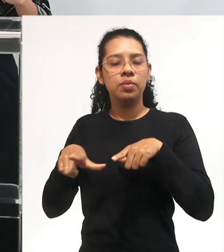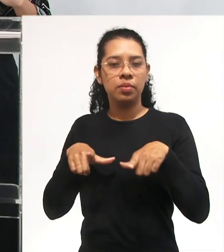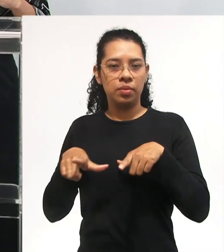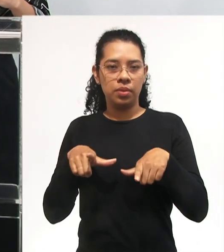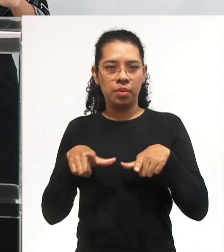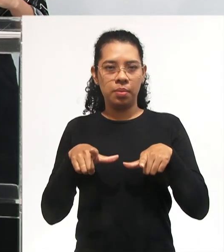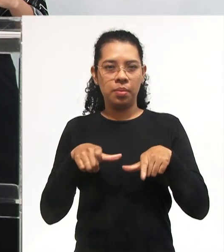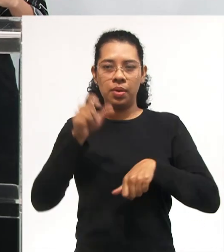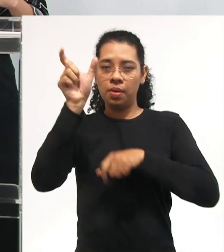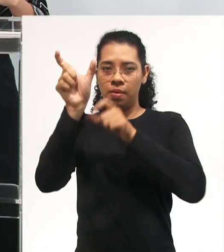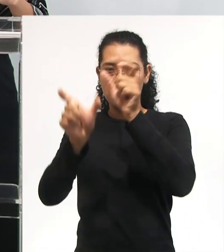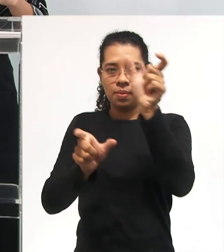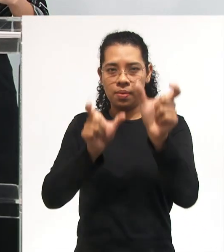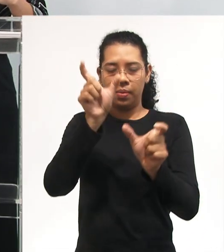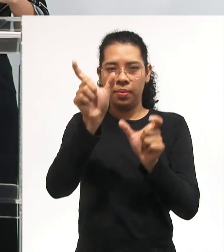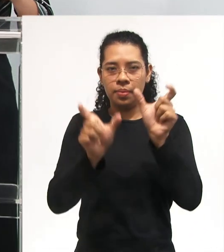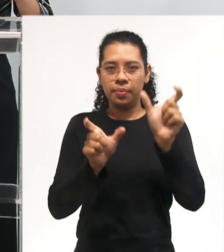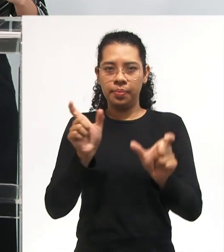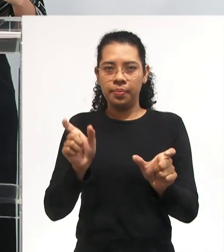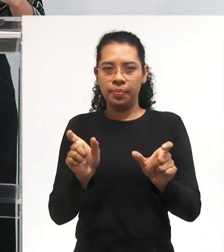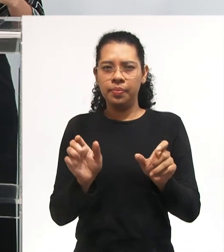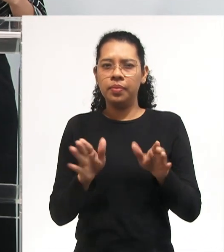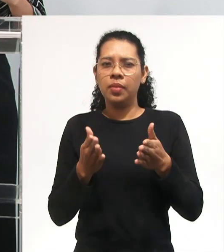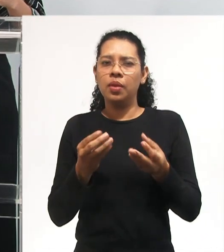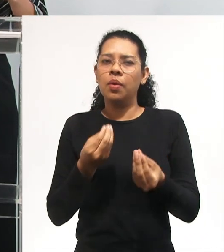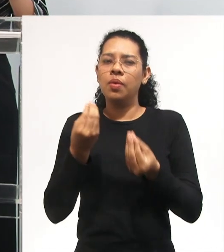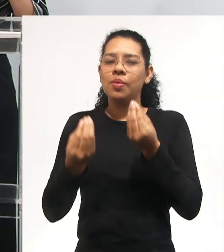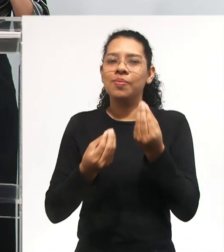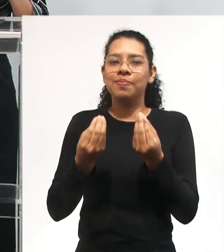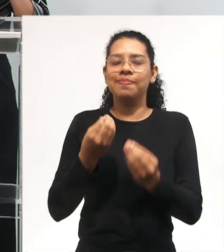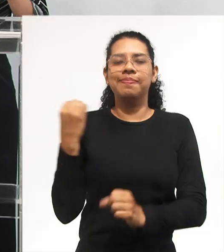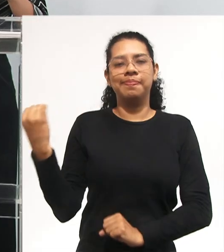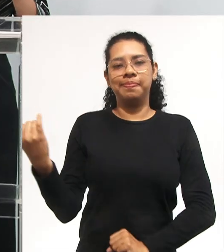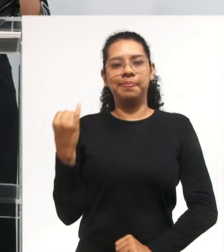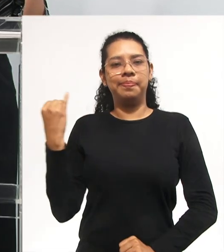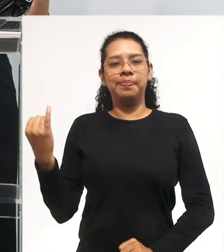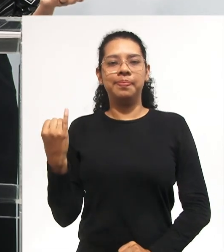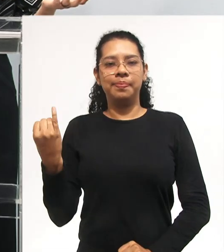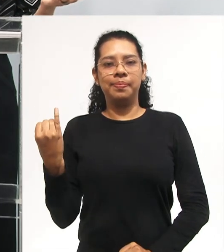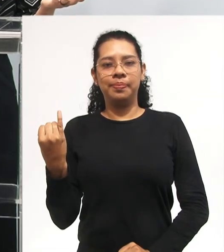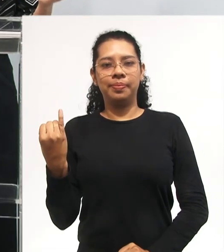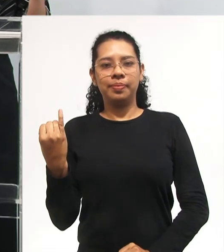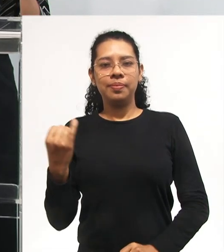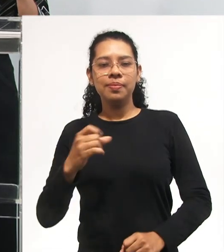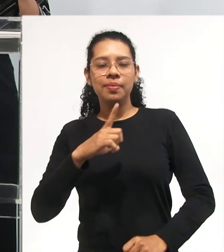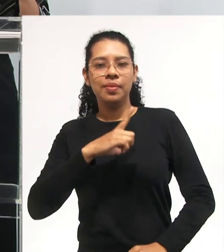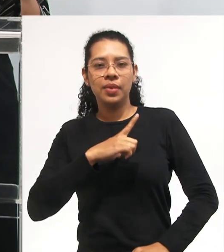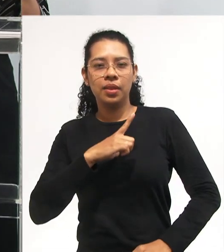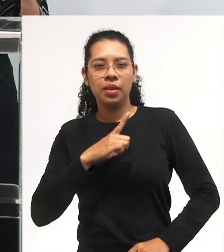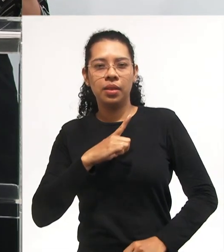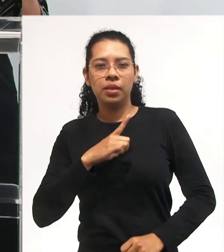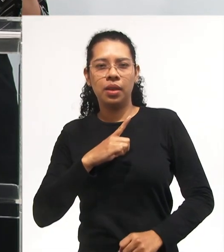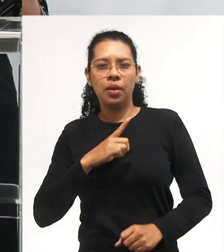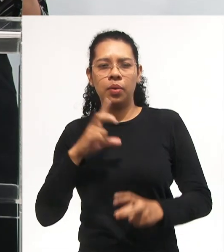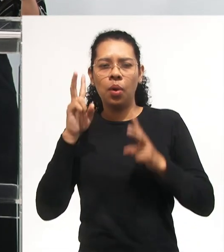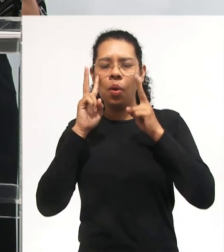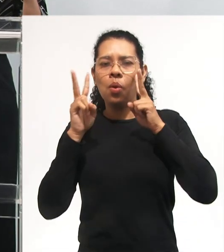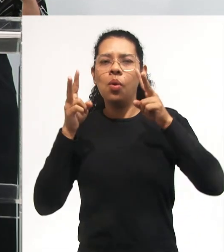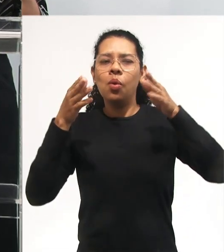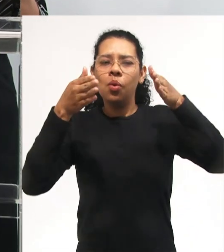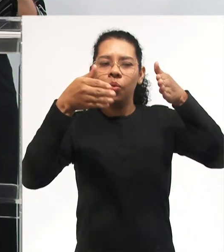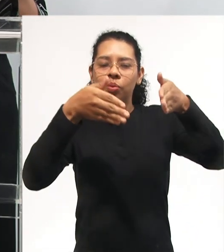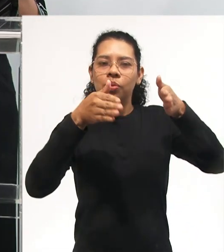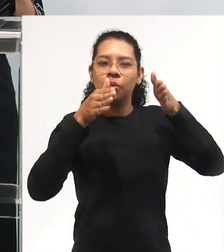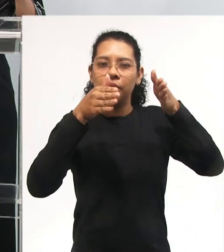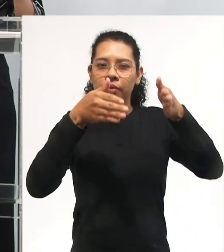com as pessoas. Então, veja como é interessante. A visão que eu diria para você